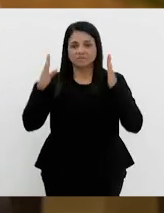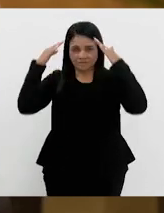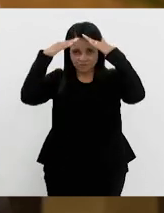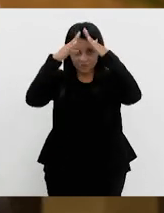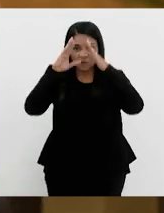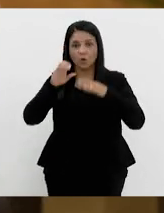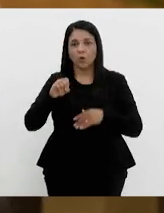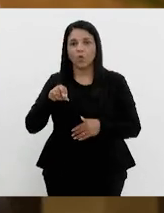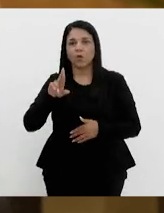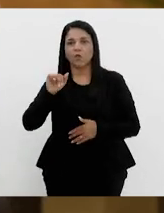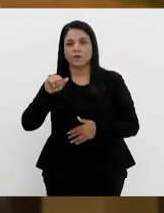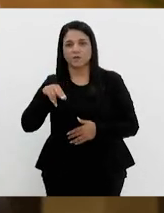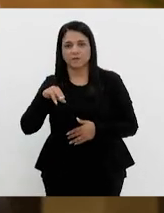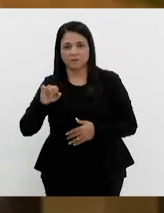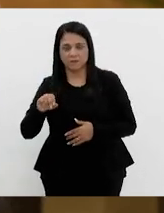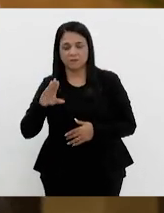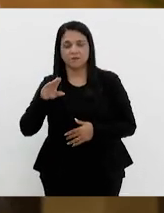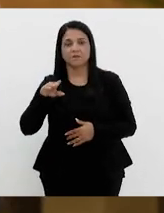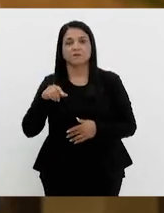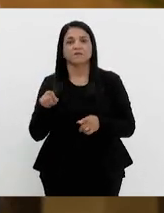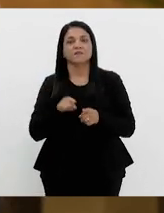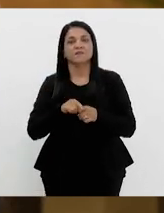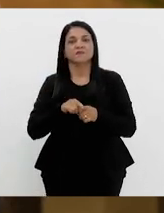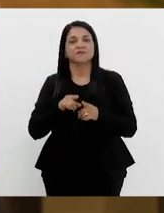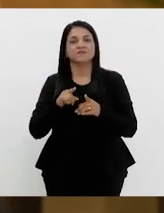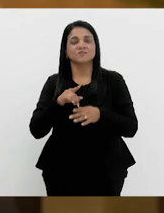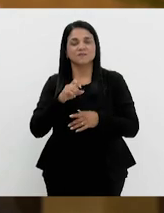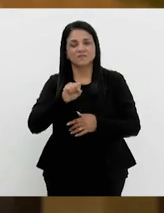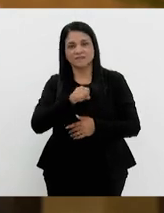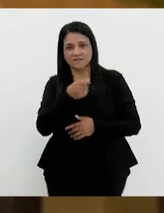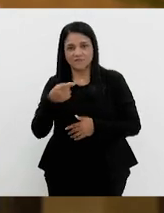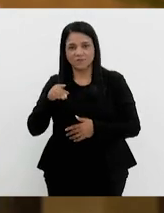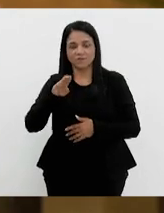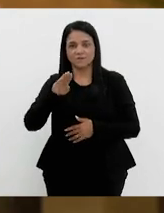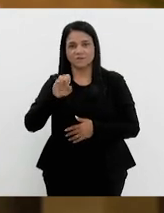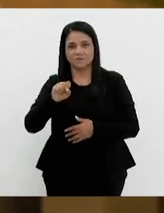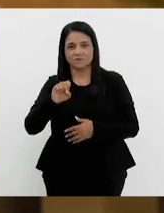arcebispo Metropolitano de São Sebastião do Rio de